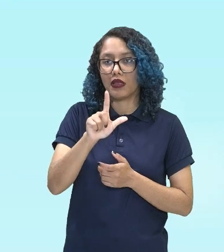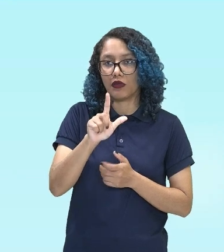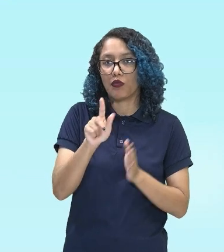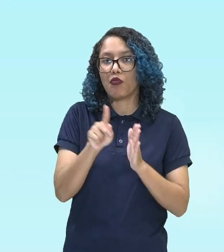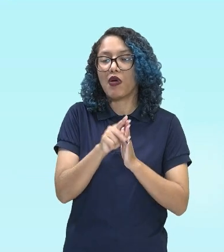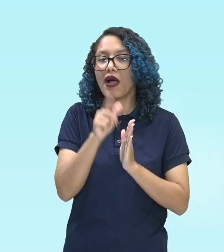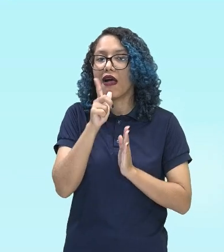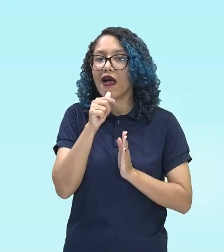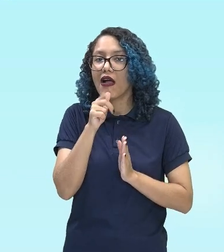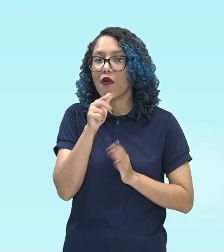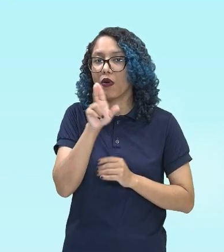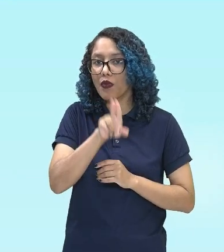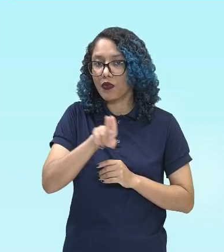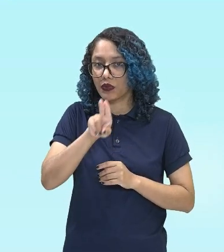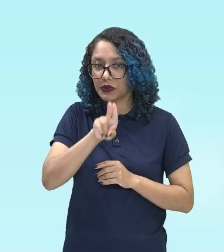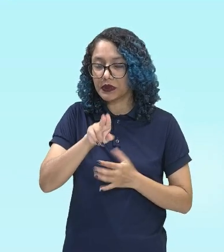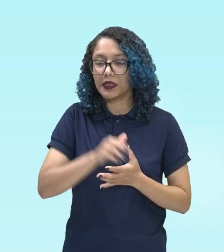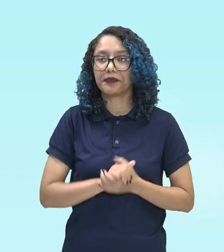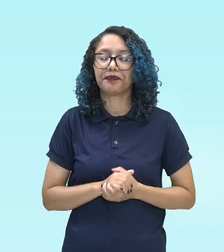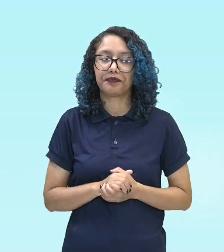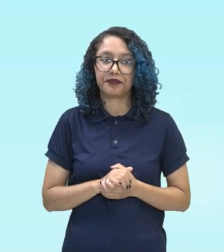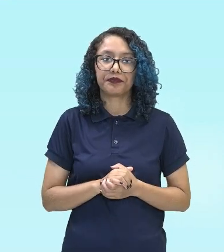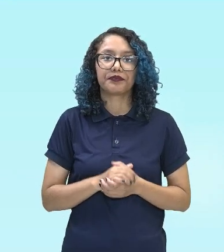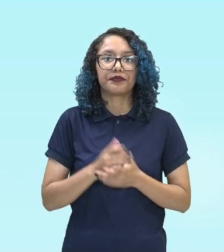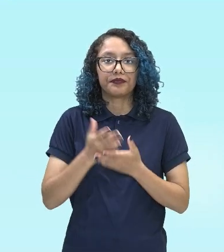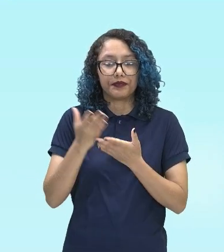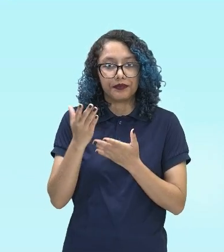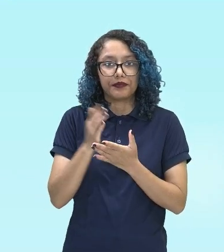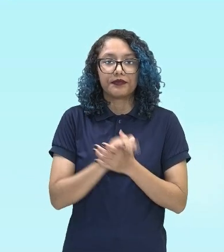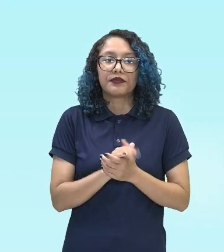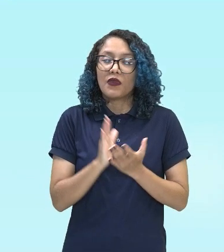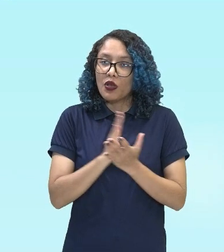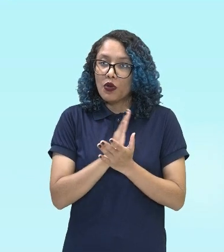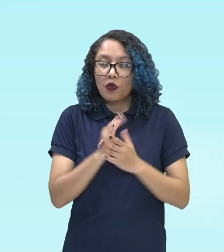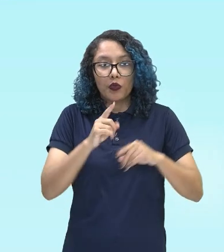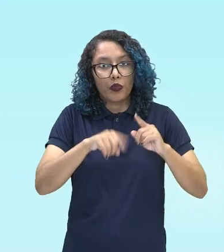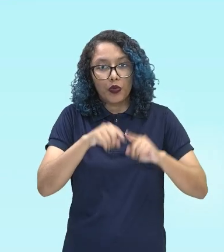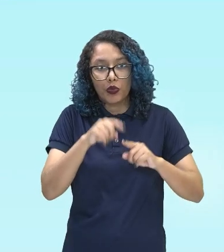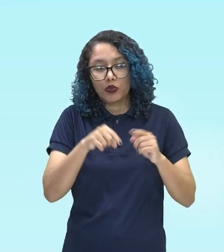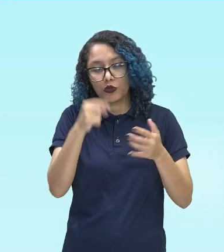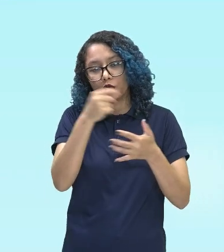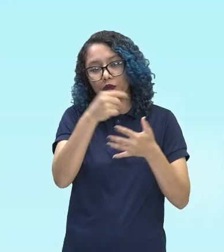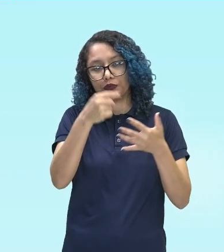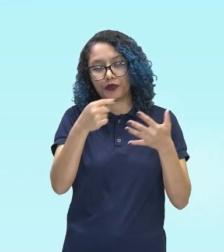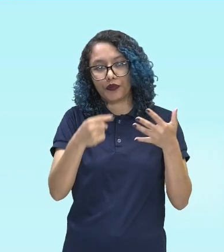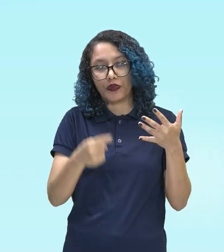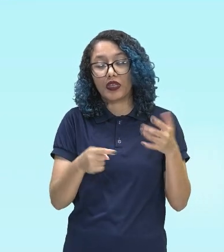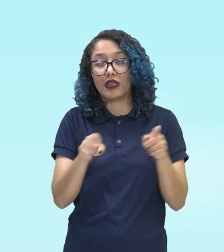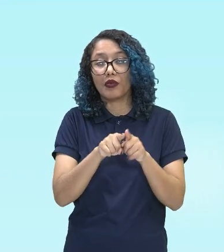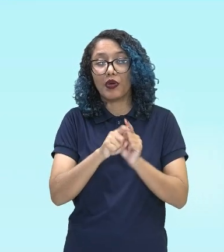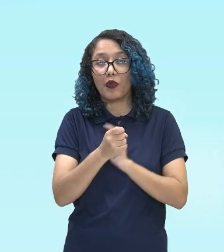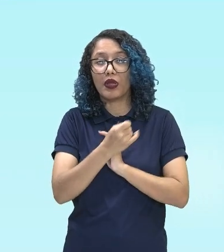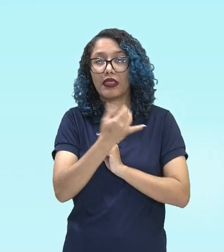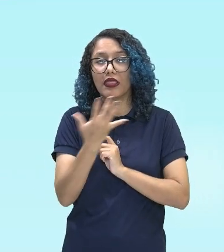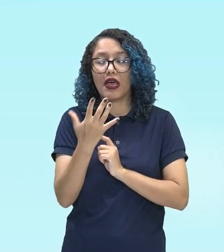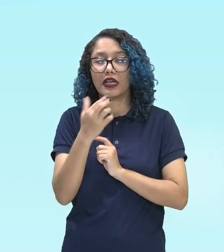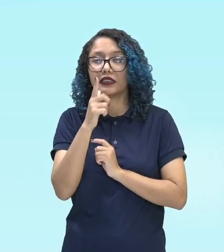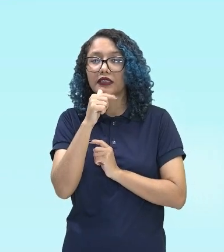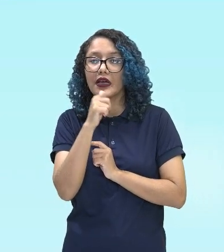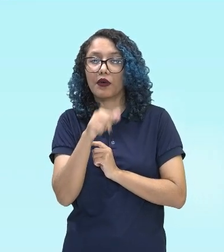né, essa definição de alguns produtos e o quanto se gasta de água. Por